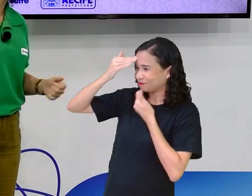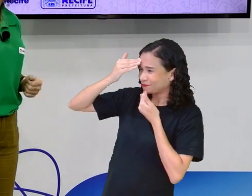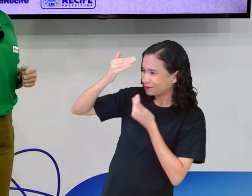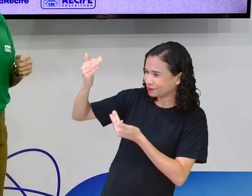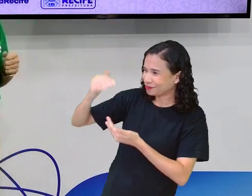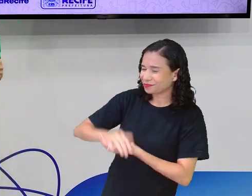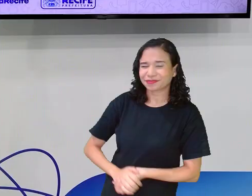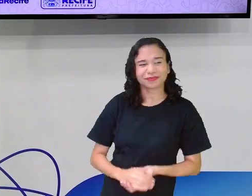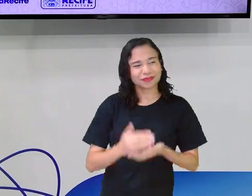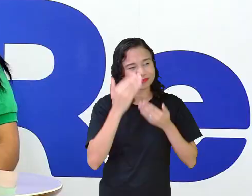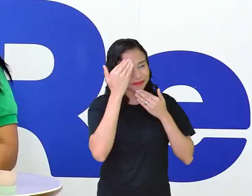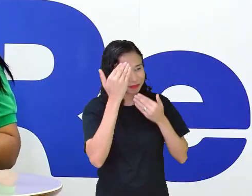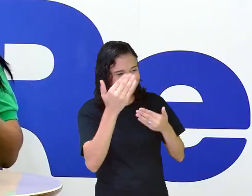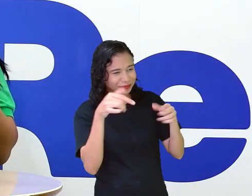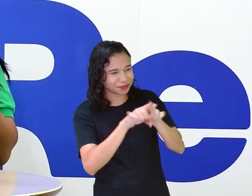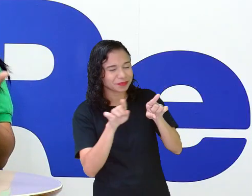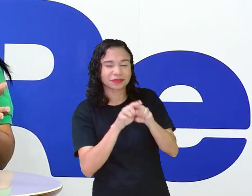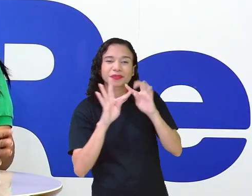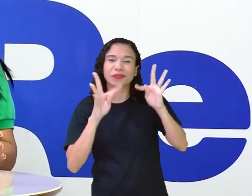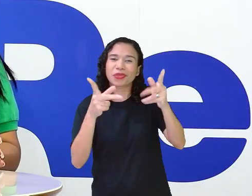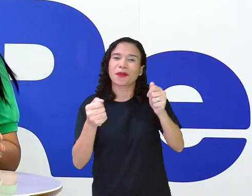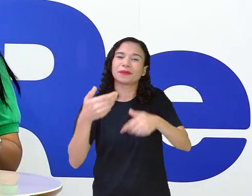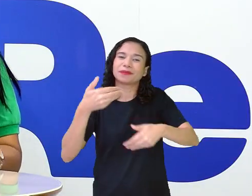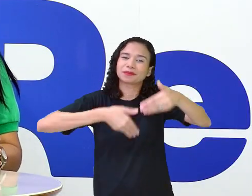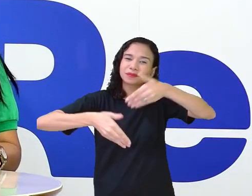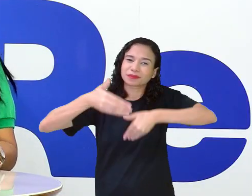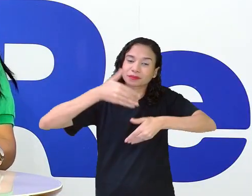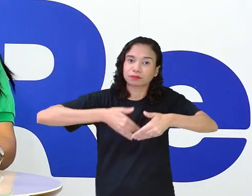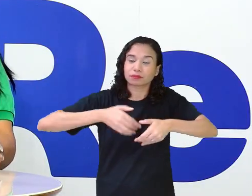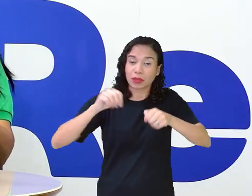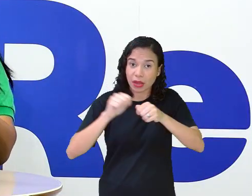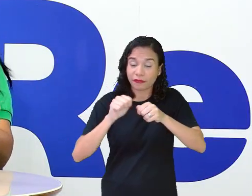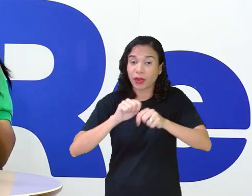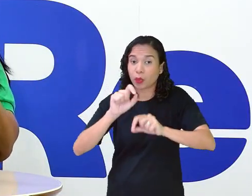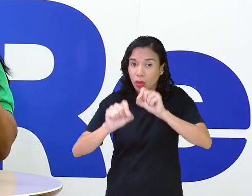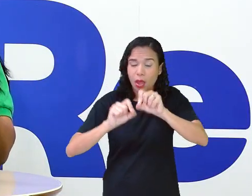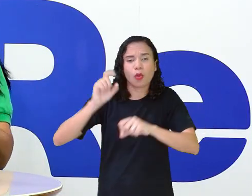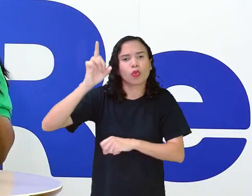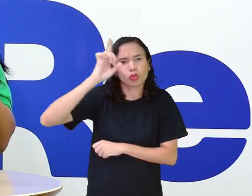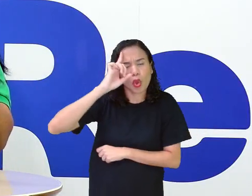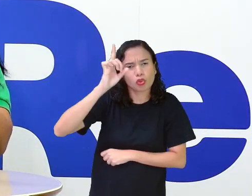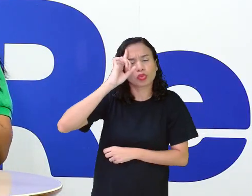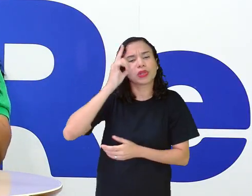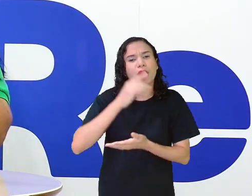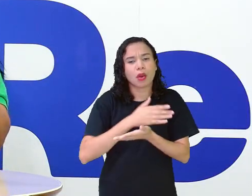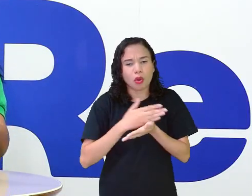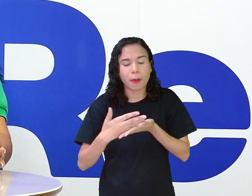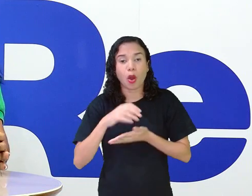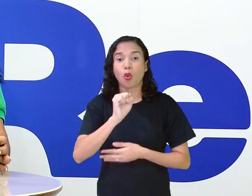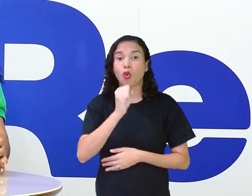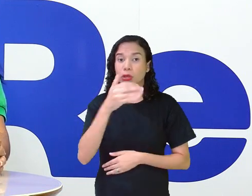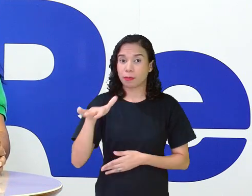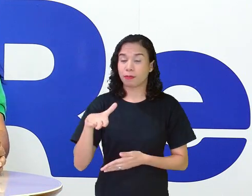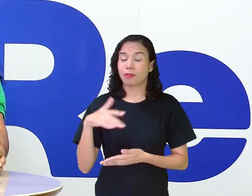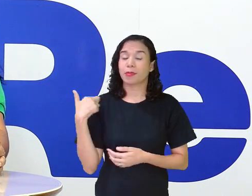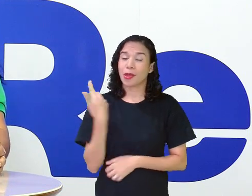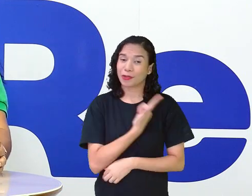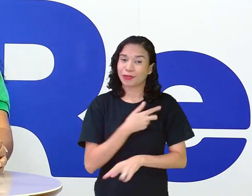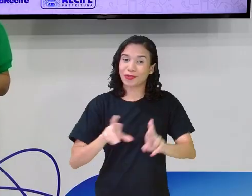obrigada. Eu que agradeço e agradeço a todos que participaram. Façam isso, tá? Todo dia, a partir de 8h30, a gente está aqui aguardando por